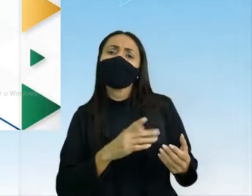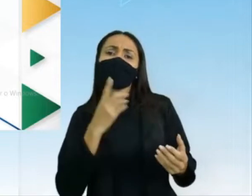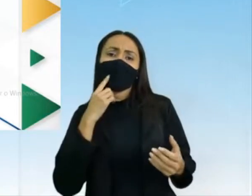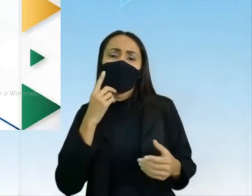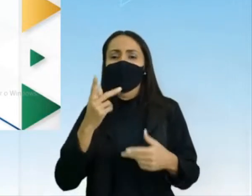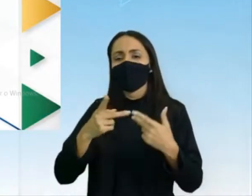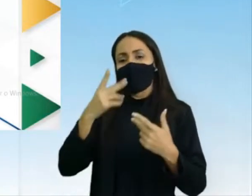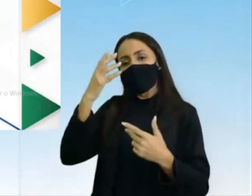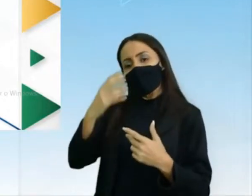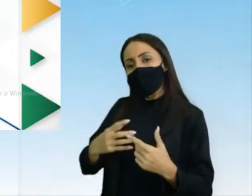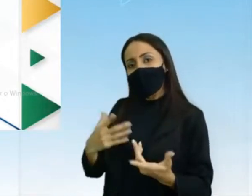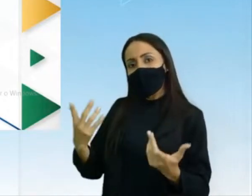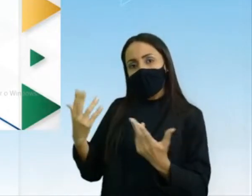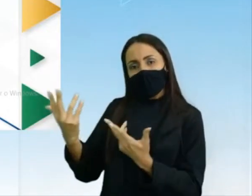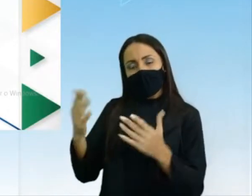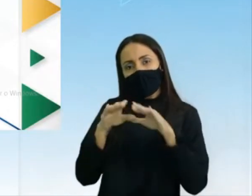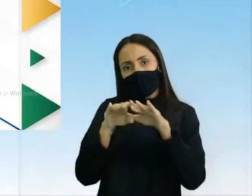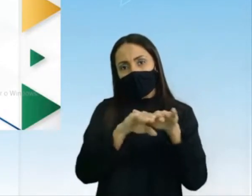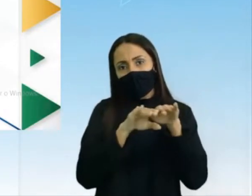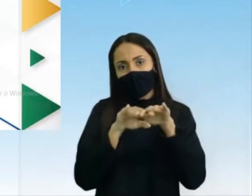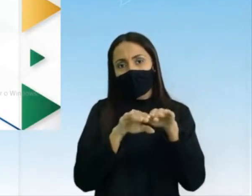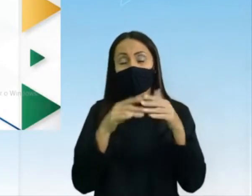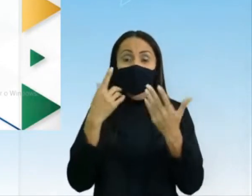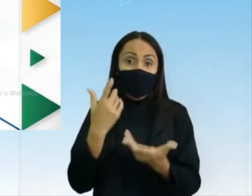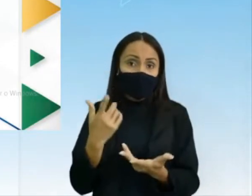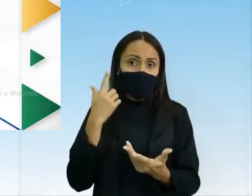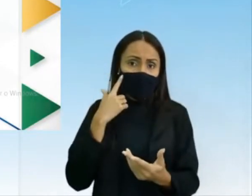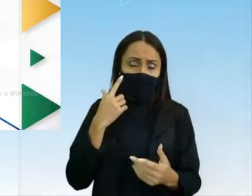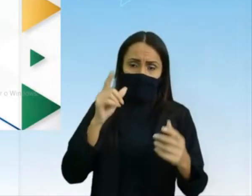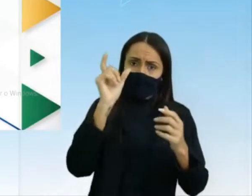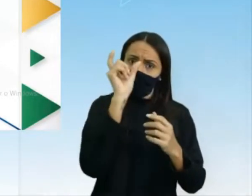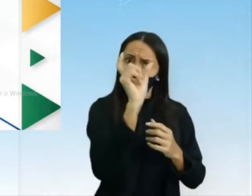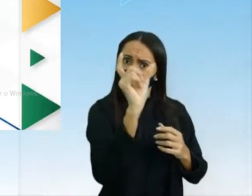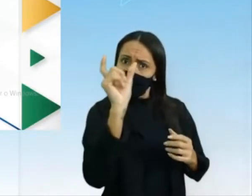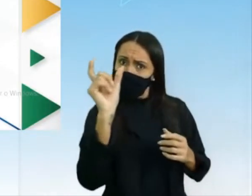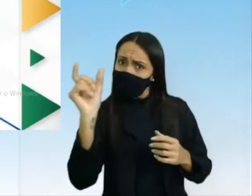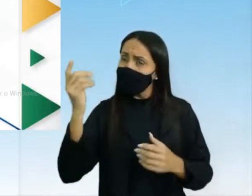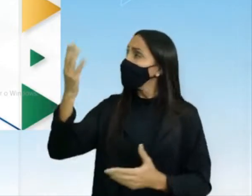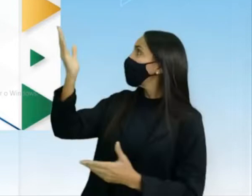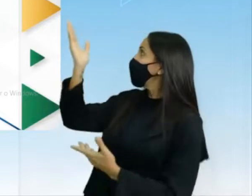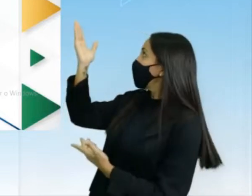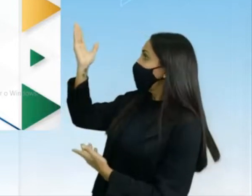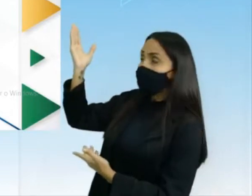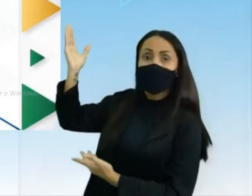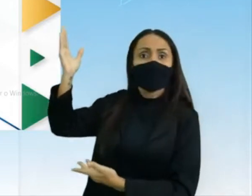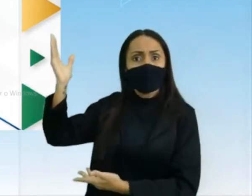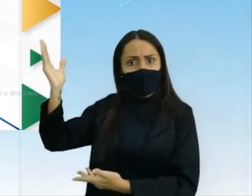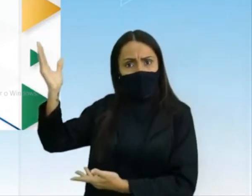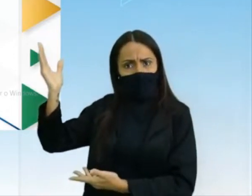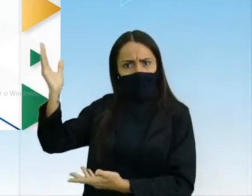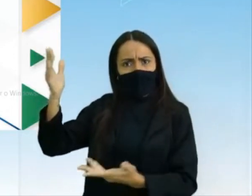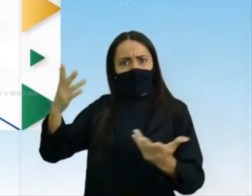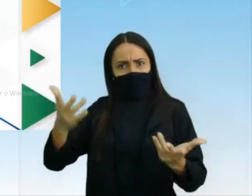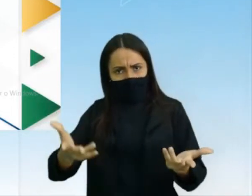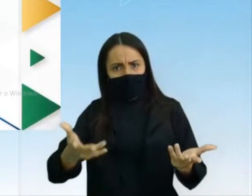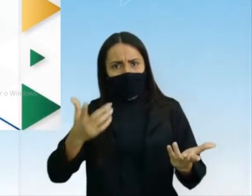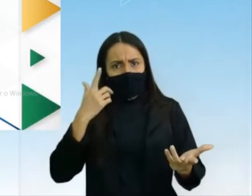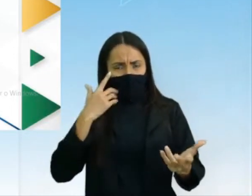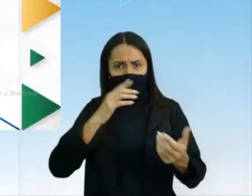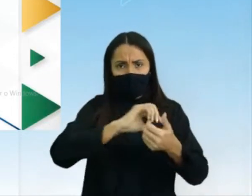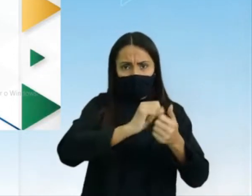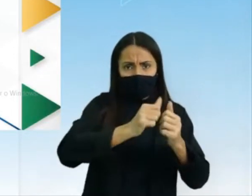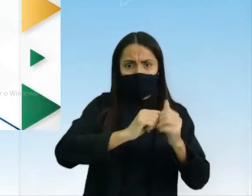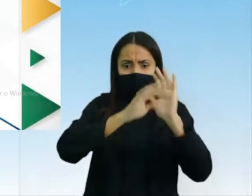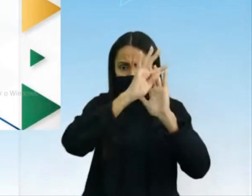fala sério, igual. Essas palavras que estão aqui na tela, será que elas são propícias para